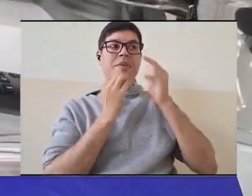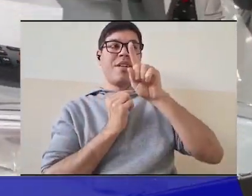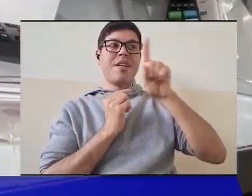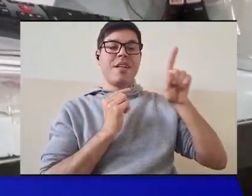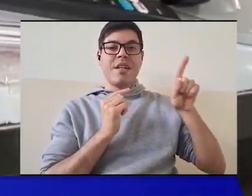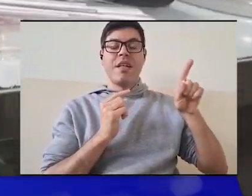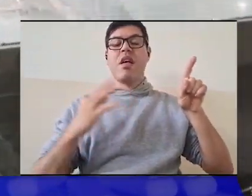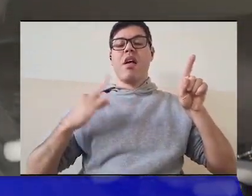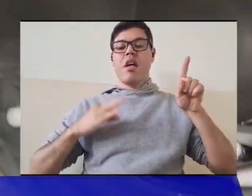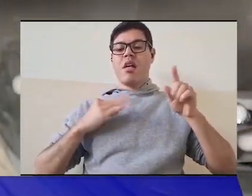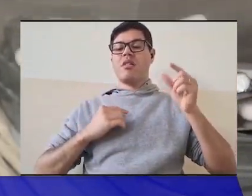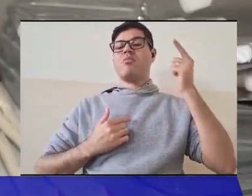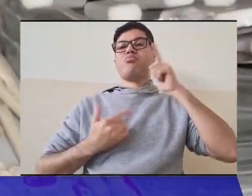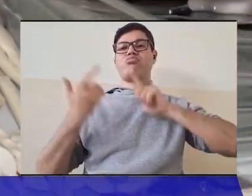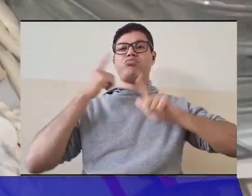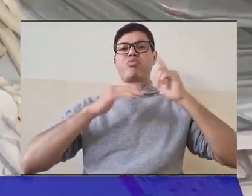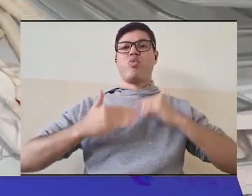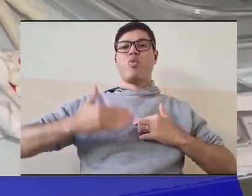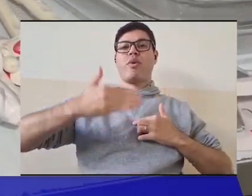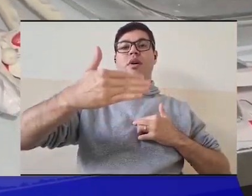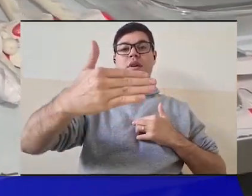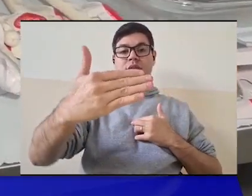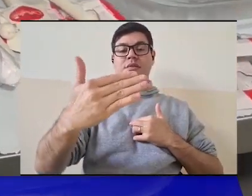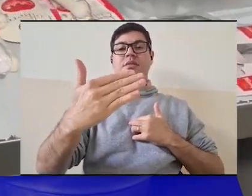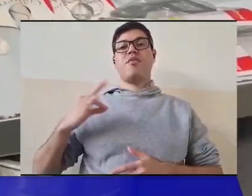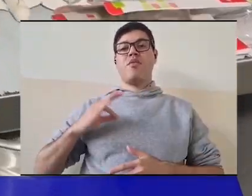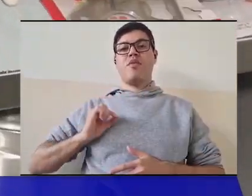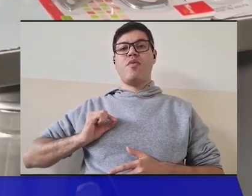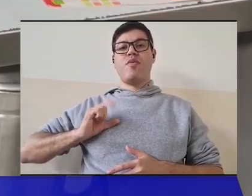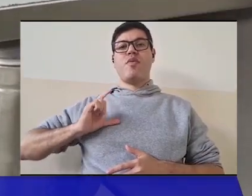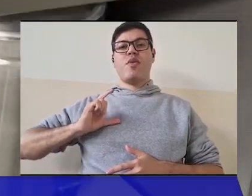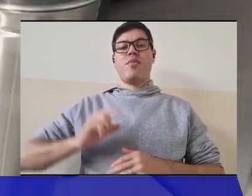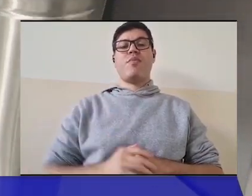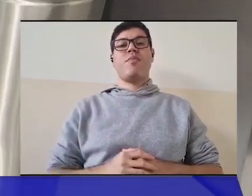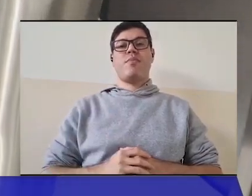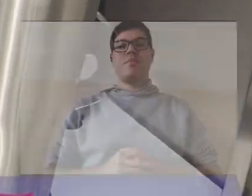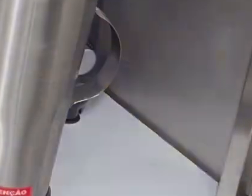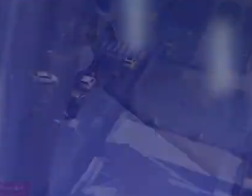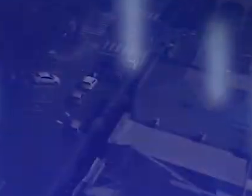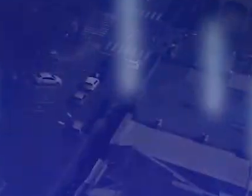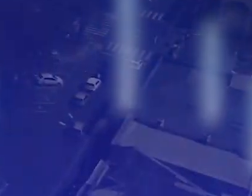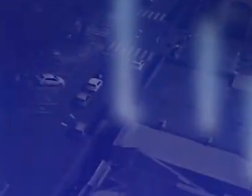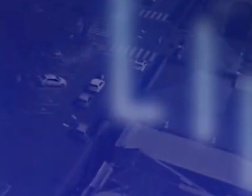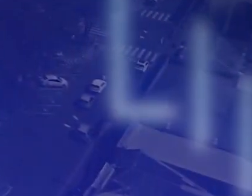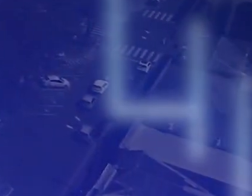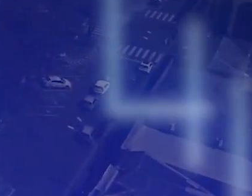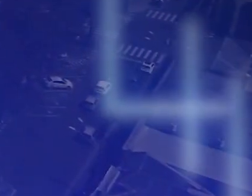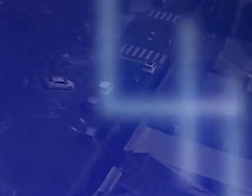família de gerar sua própria renda futuramente, agregar um valor familiar.